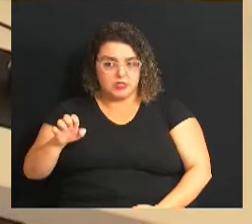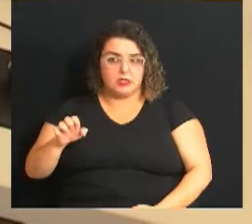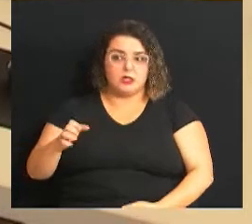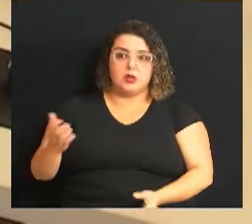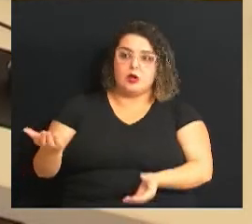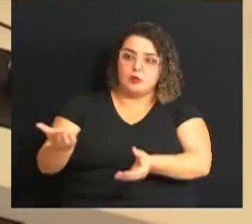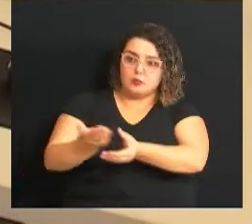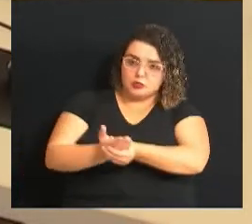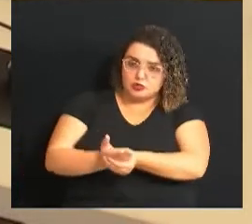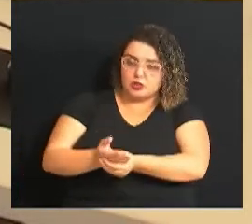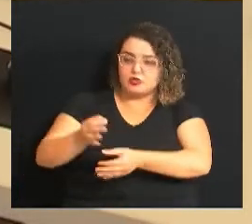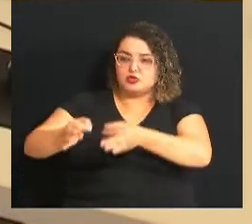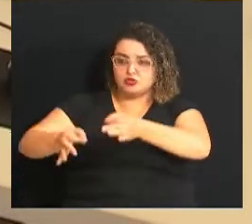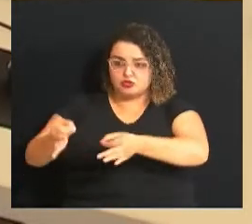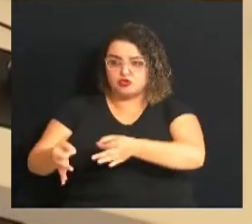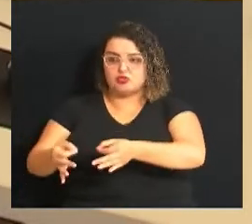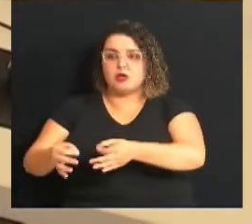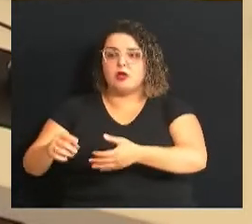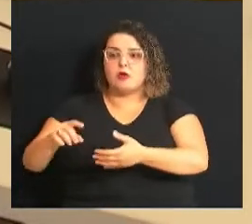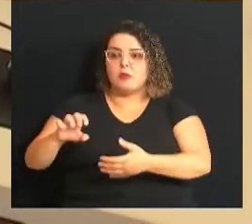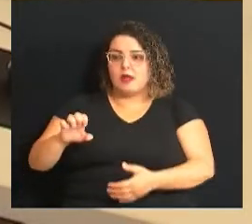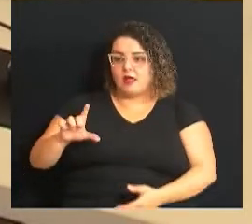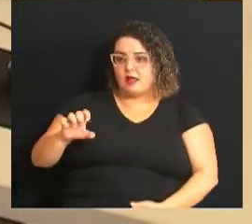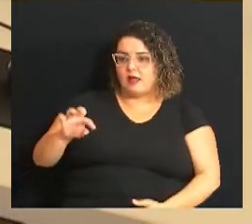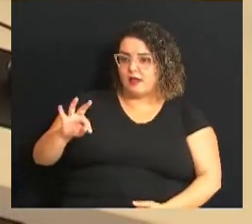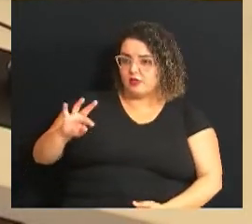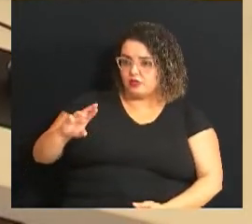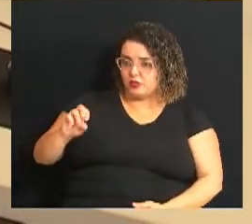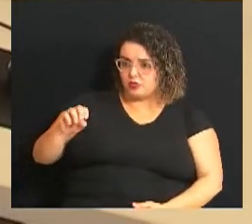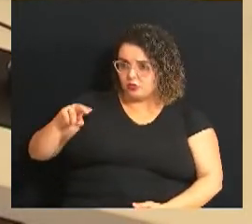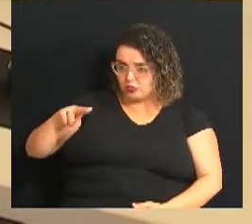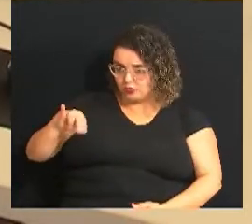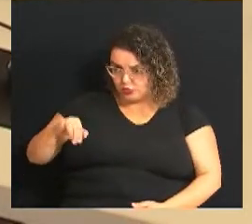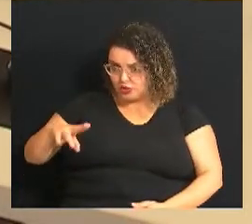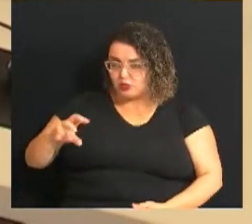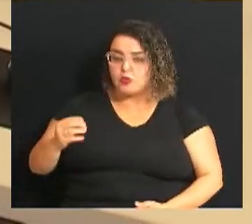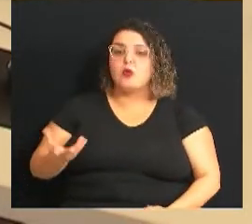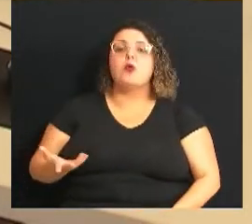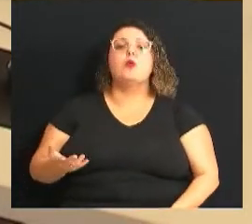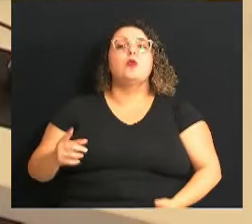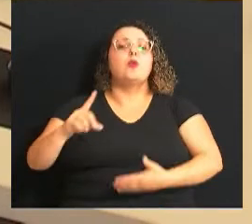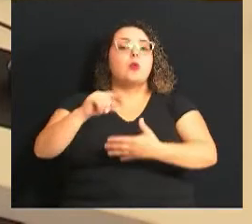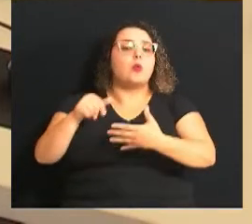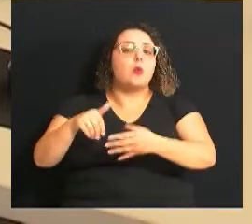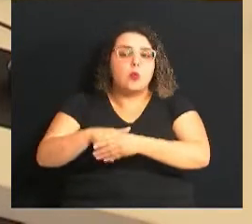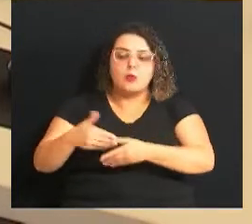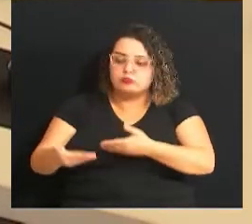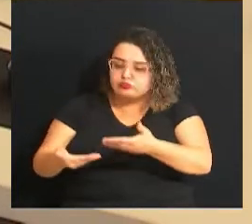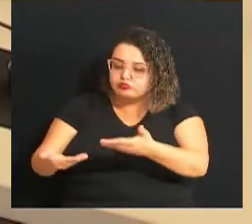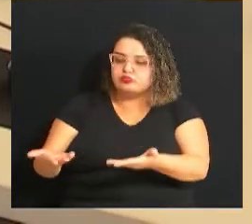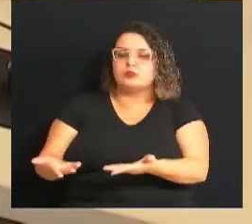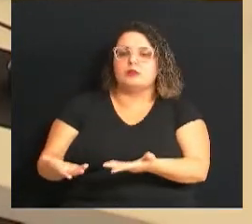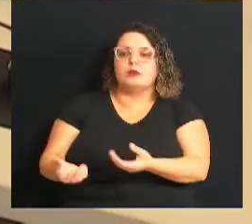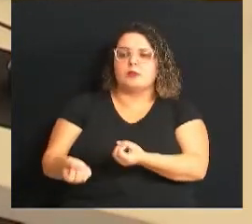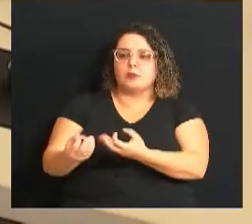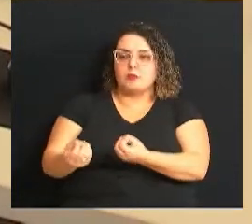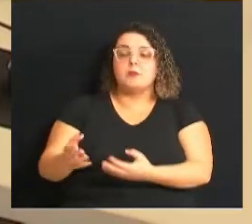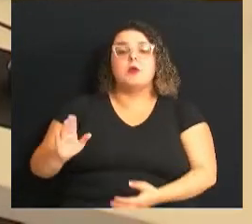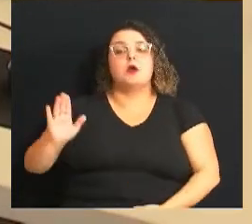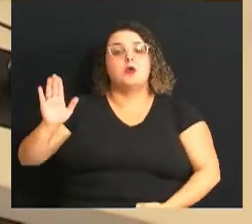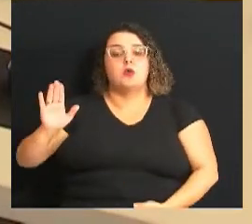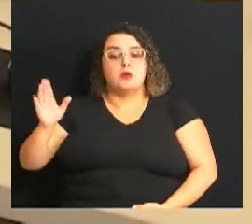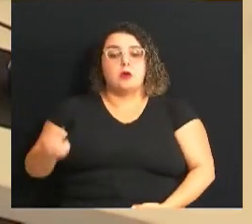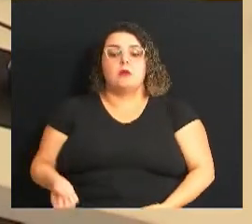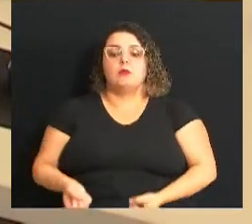Eletrônico, o SPCE, que é o Sistema de Prestação de Contas Eleitorais. Conforme os candidatos forem alimentando